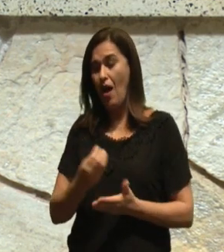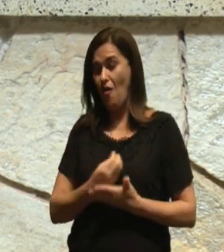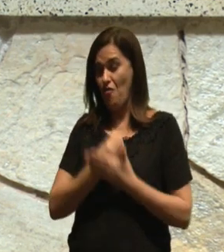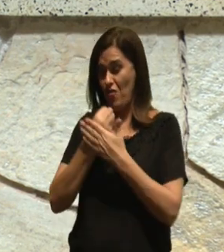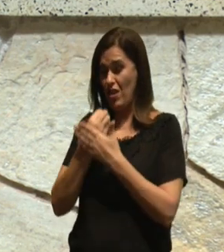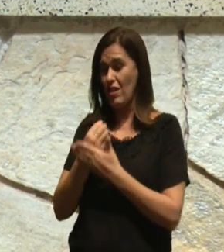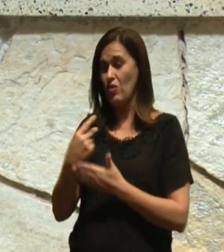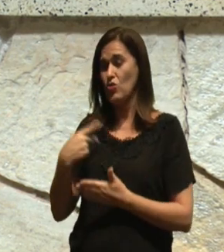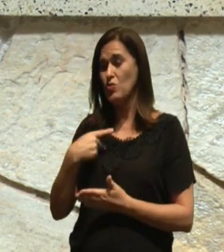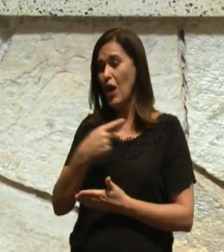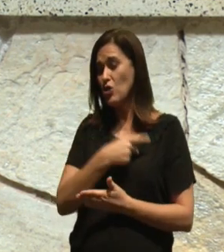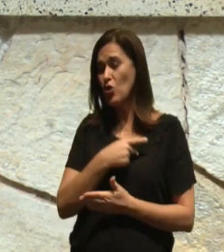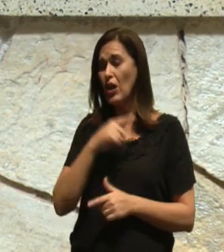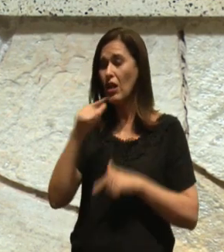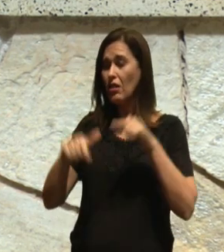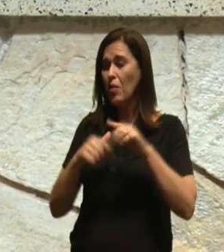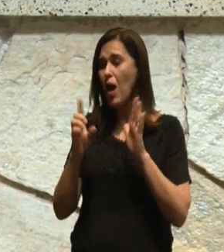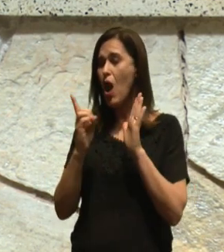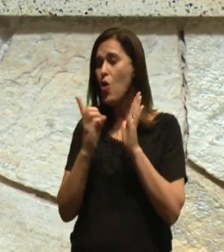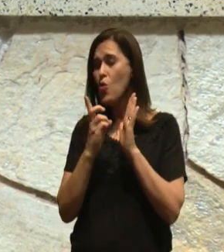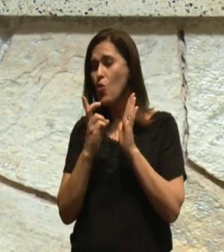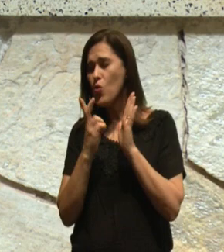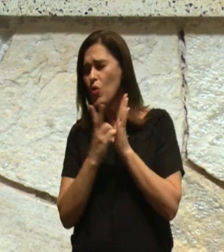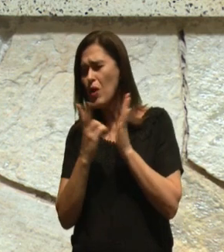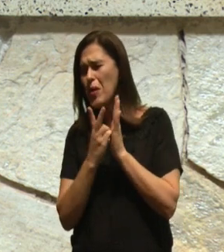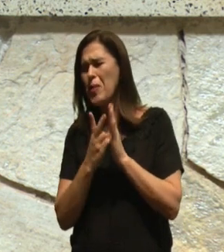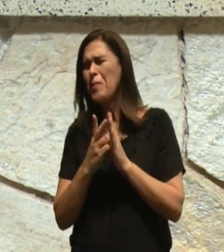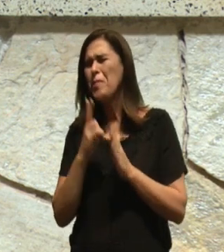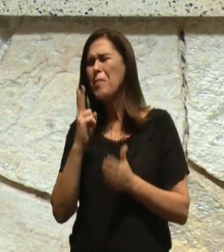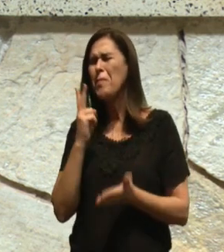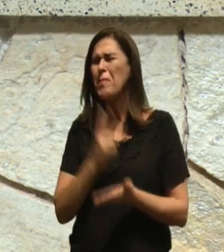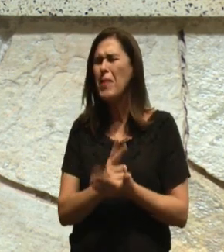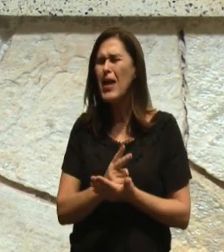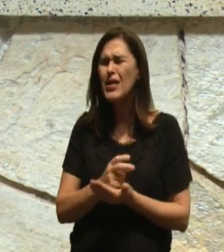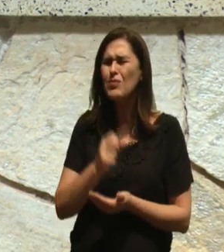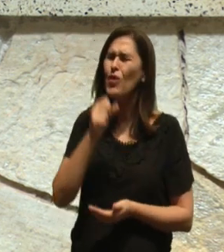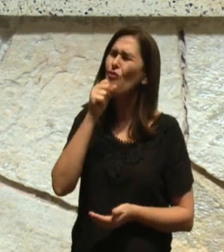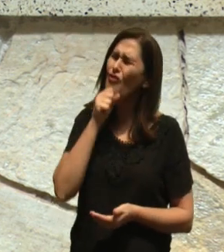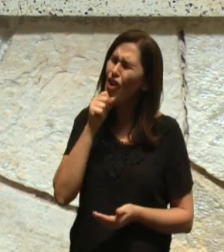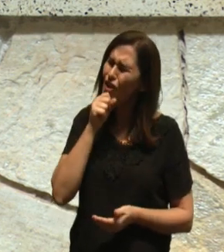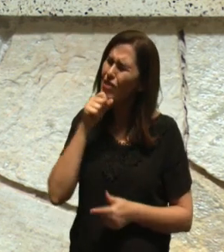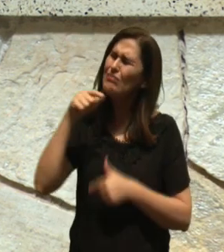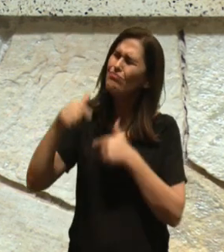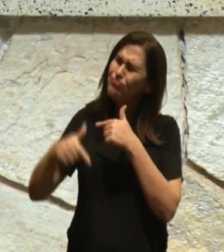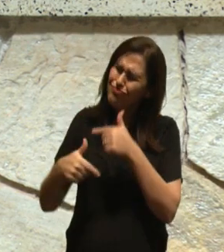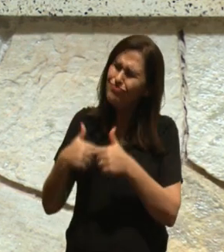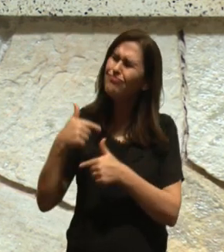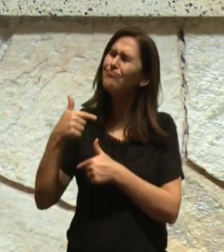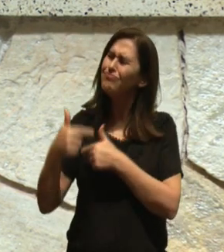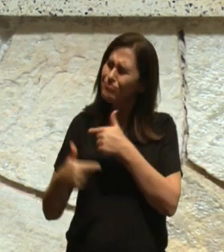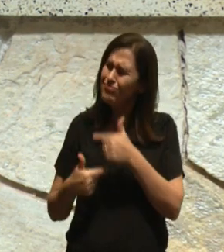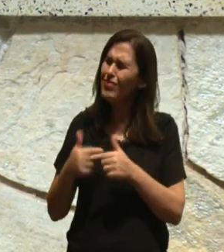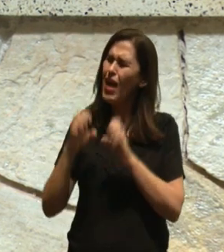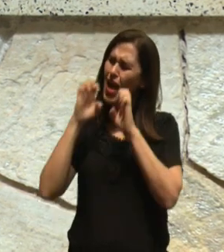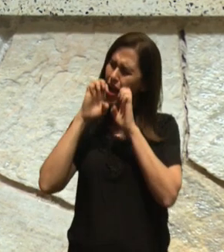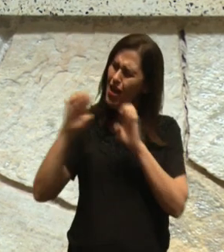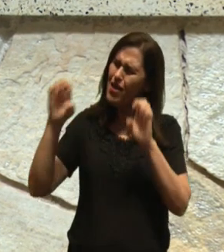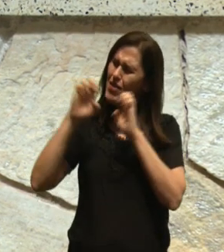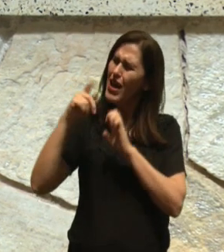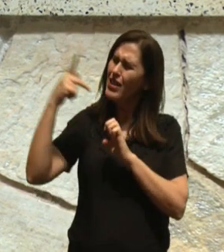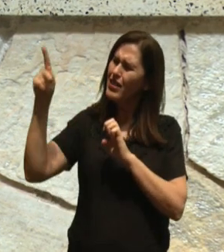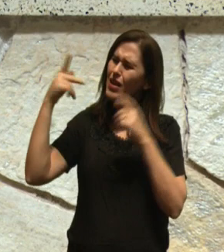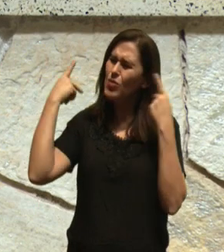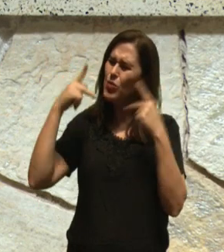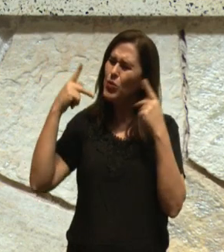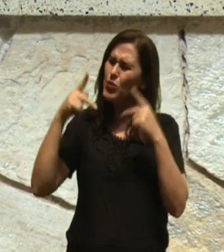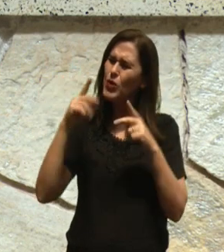irmã Gundrum, Senhor Deus, que mesmo já em idade tão avançada, prosseguem, Senhor Deus, no teu intento de pregar o Evangelho ali